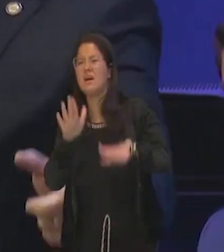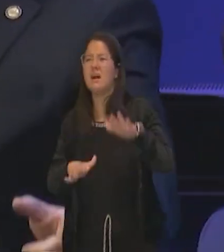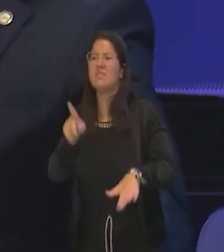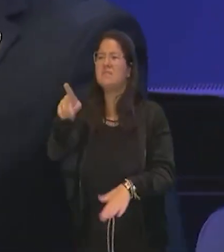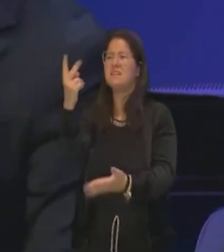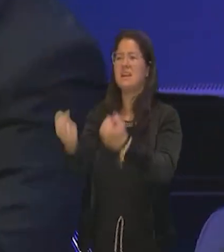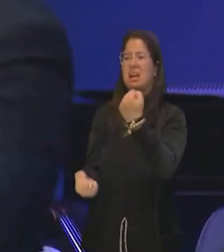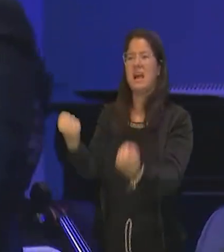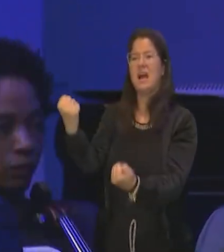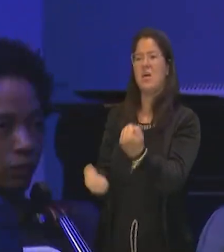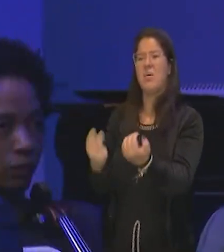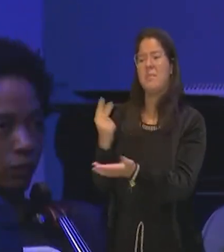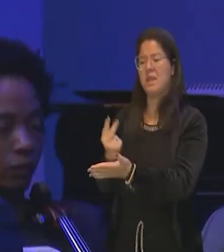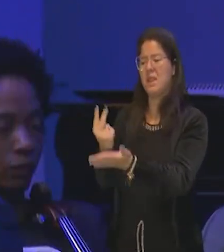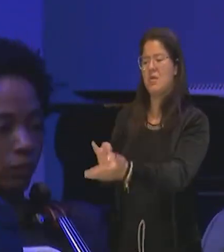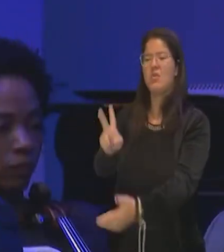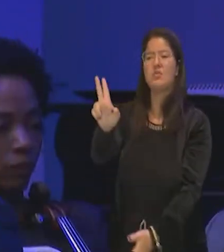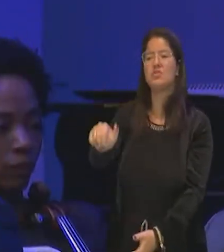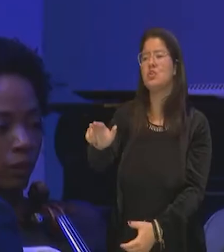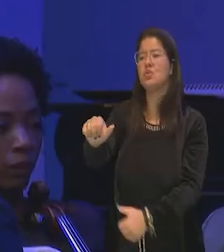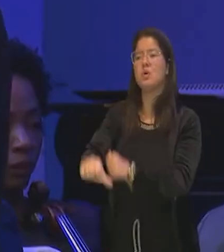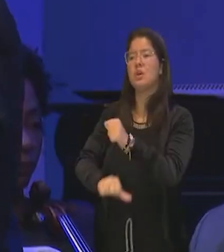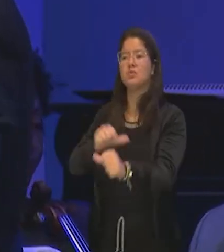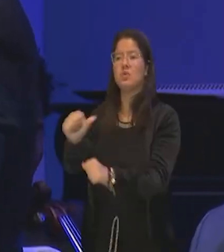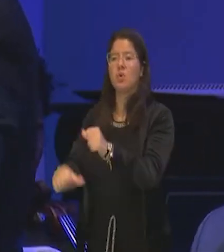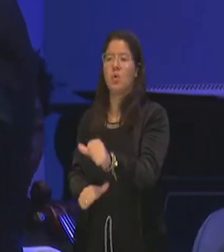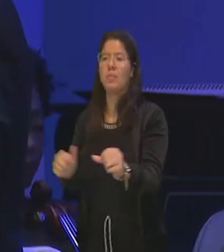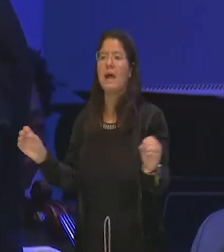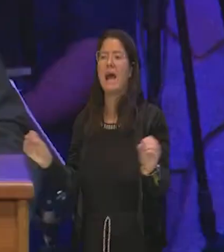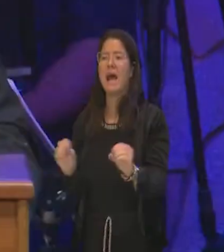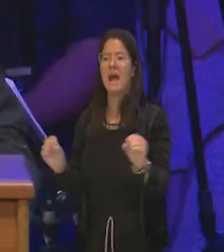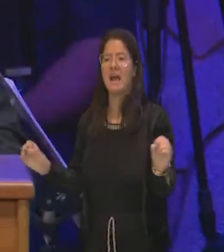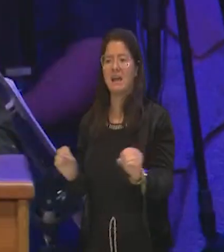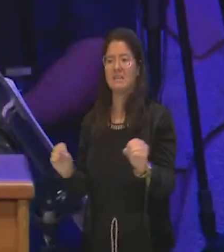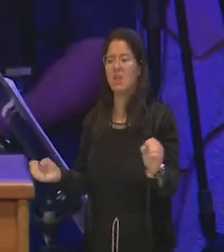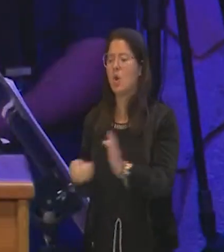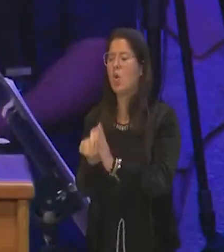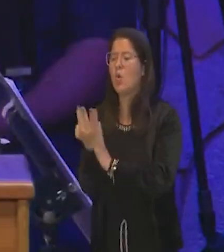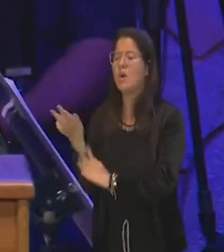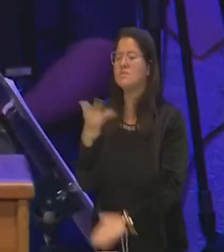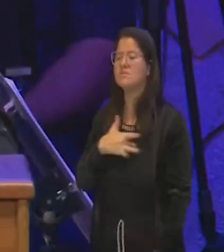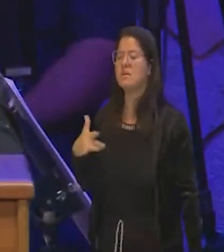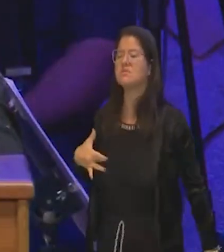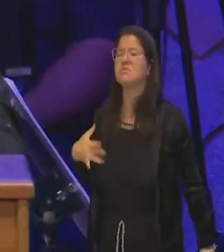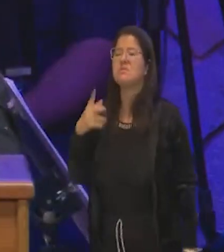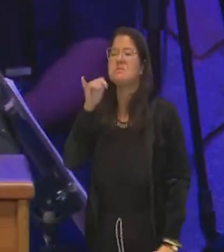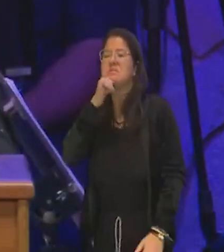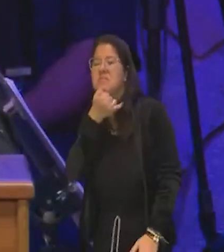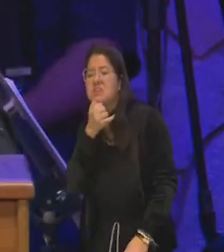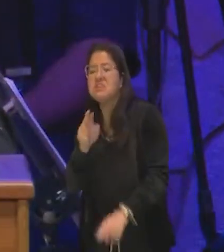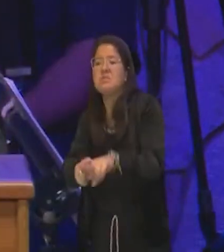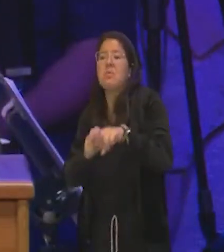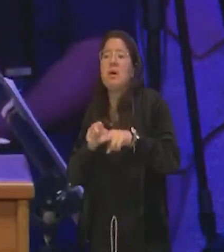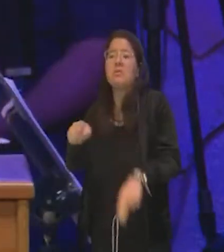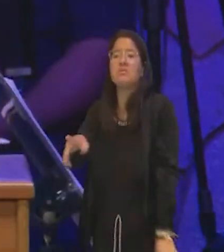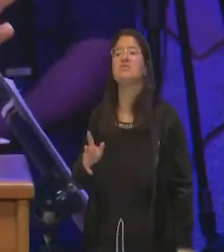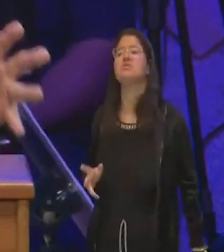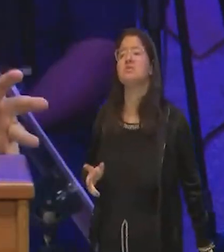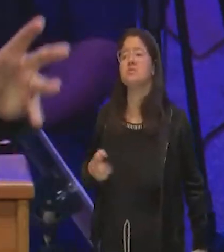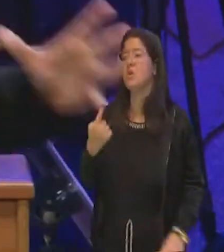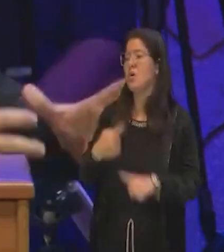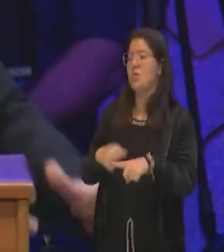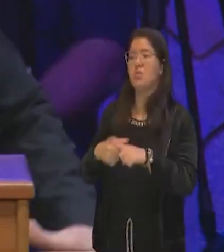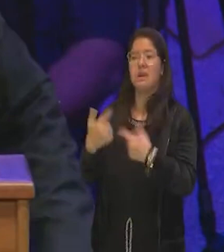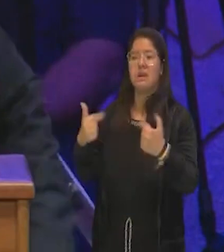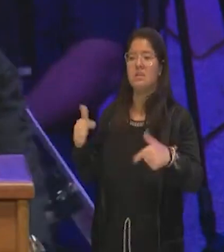vida inteira. Você nunca trocou um terno. Quantos pastores são frustrados por causa disso? Porque não possuem